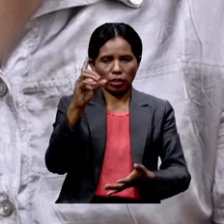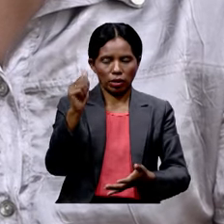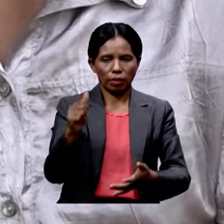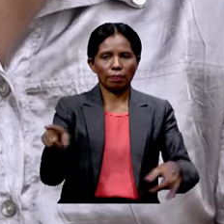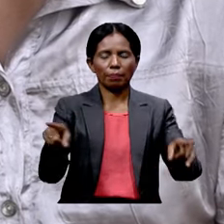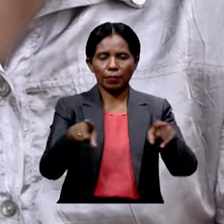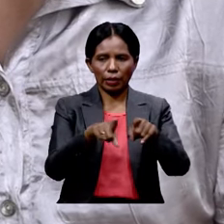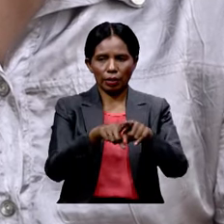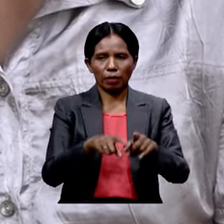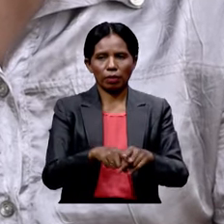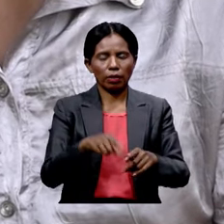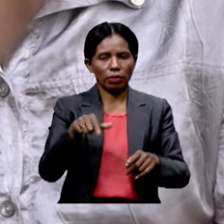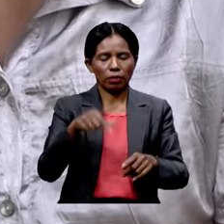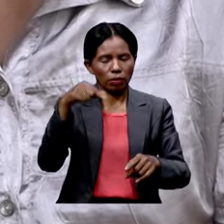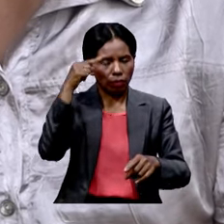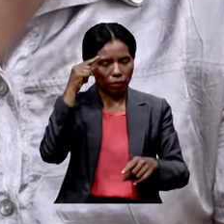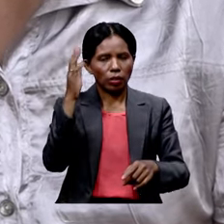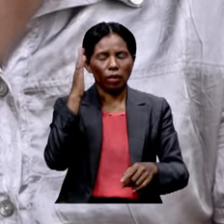Hanesan governo que hano